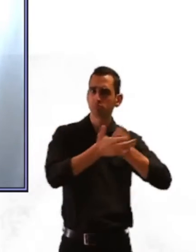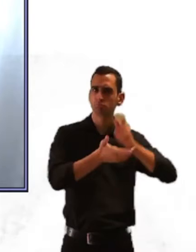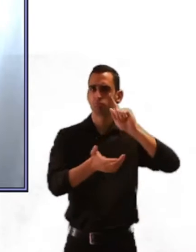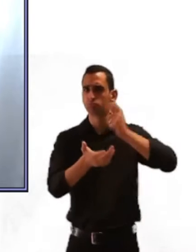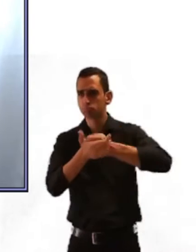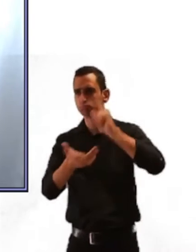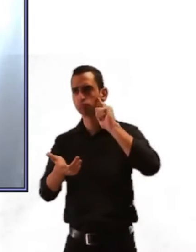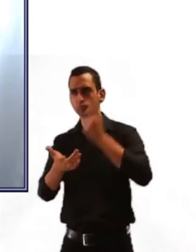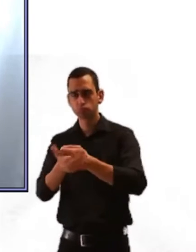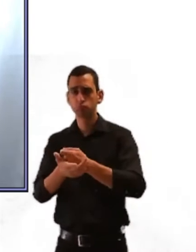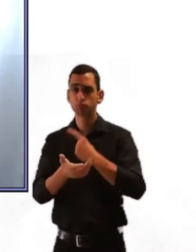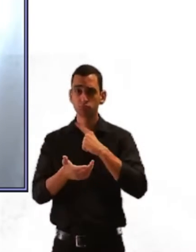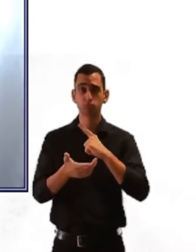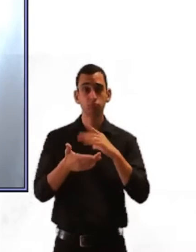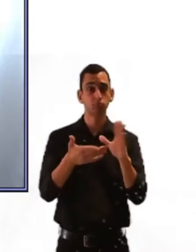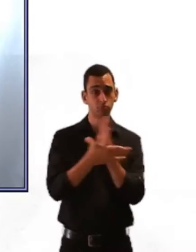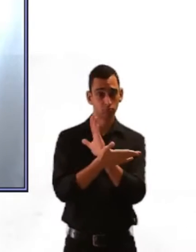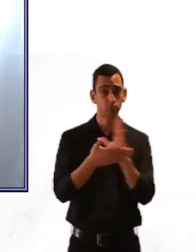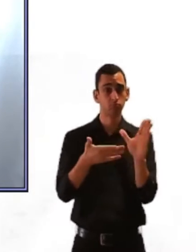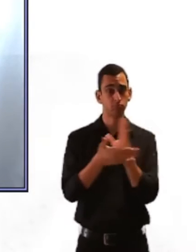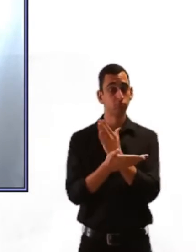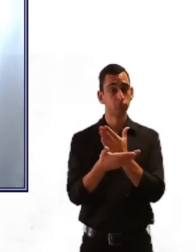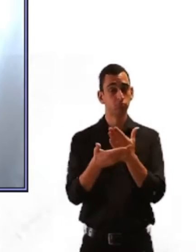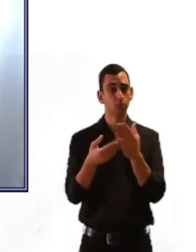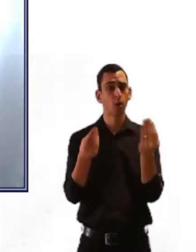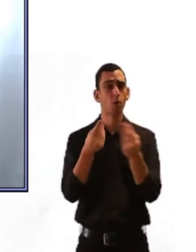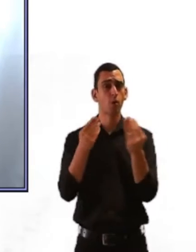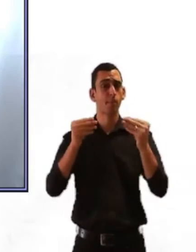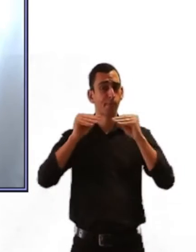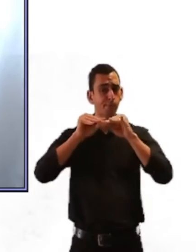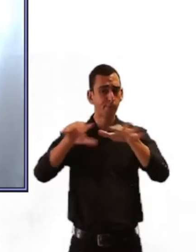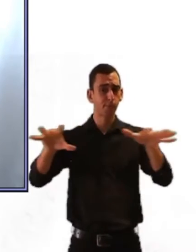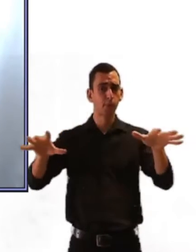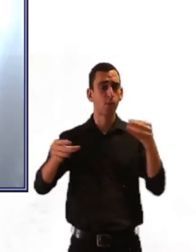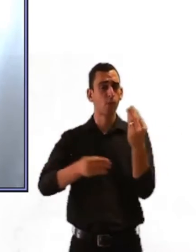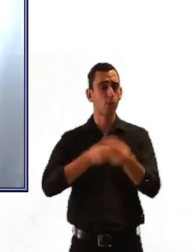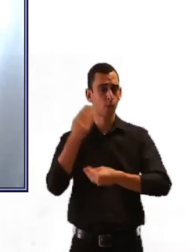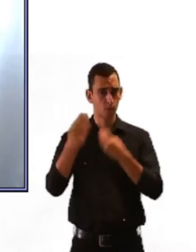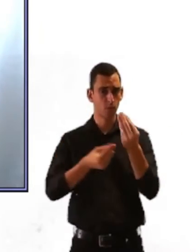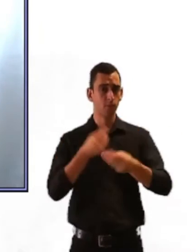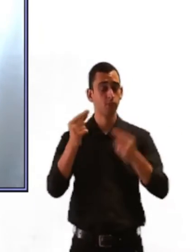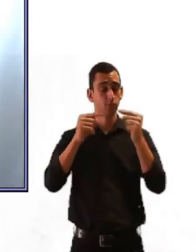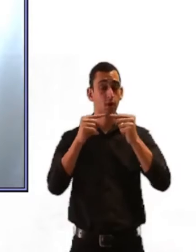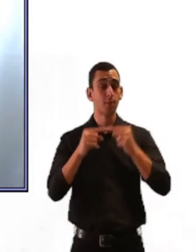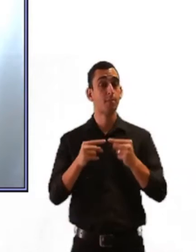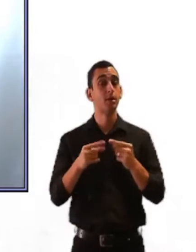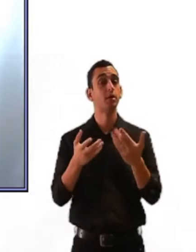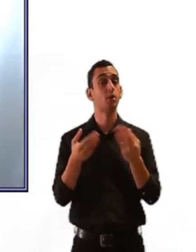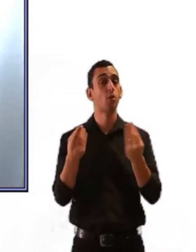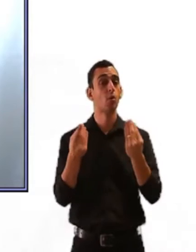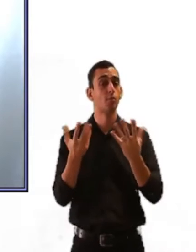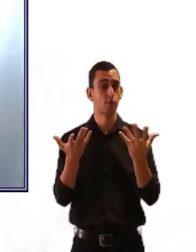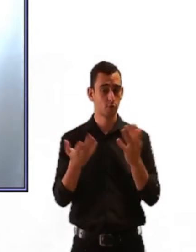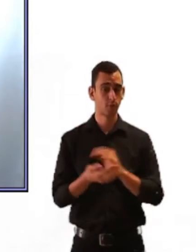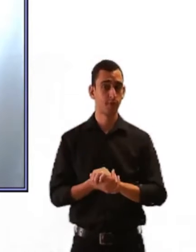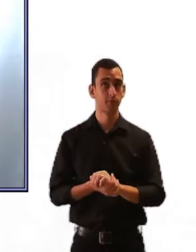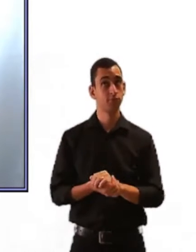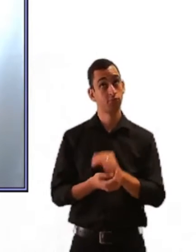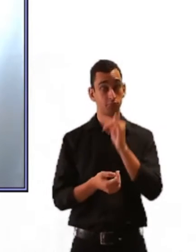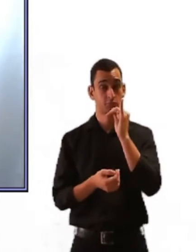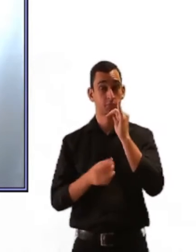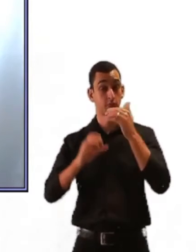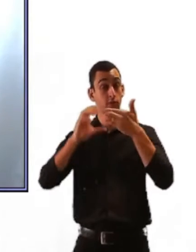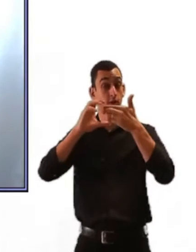judicial? O que que isso repercute, né? Na perspectiva da heurística